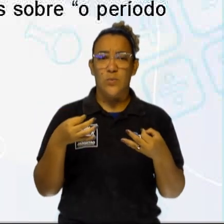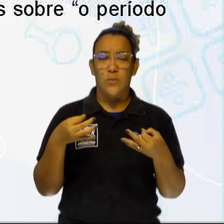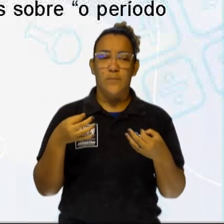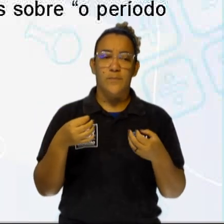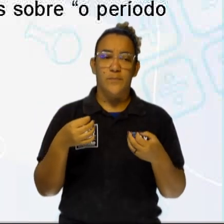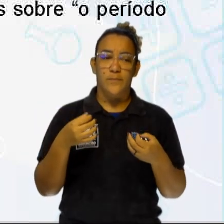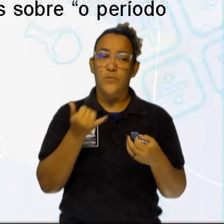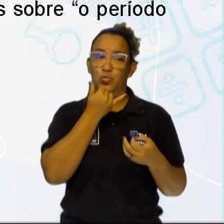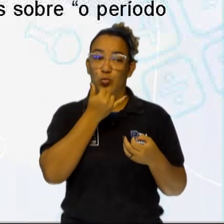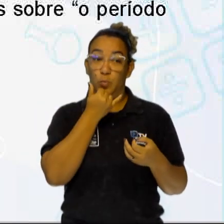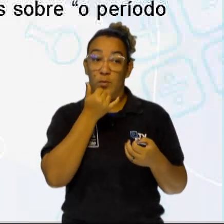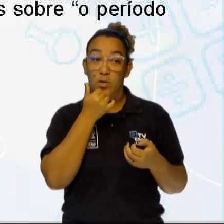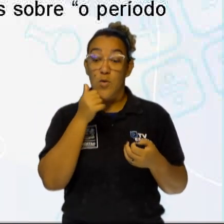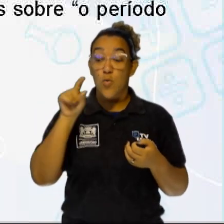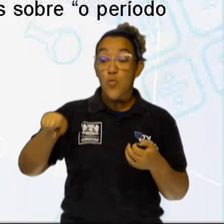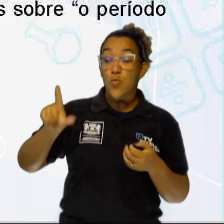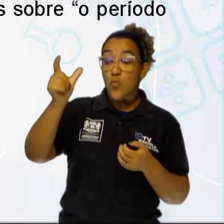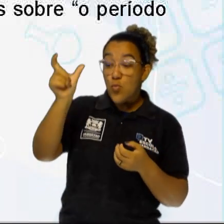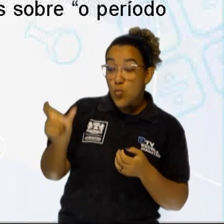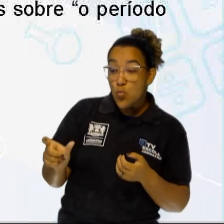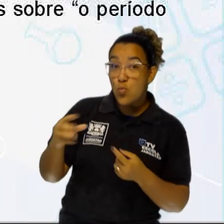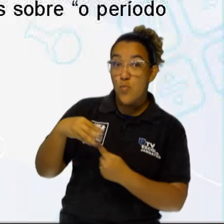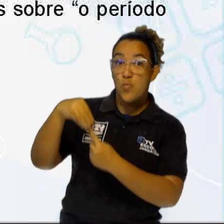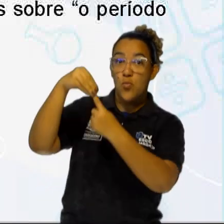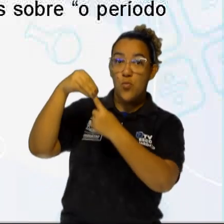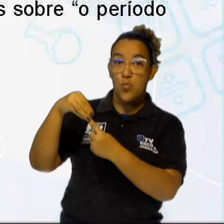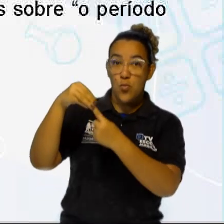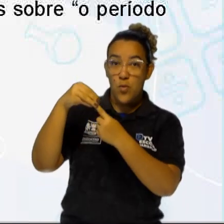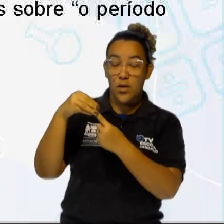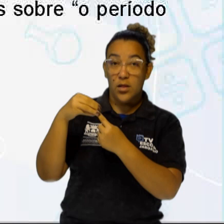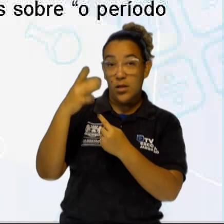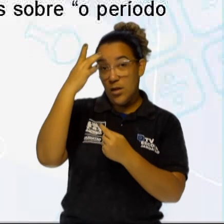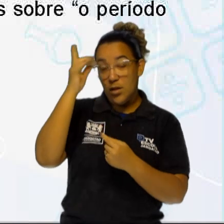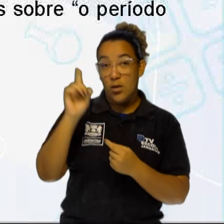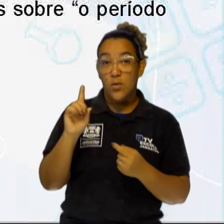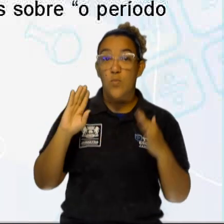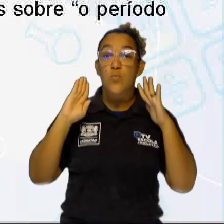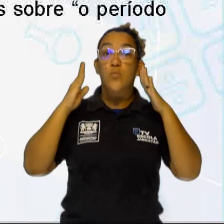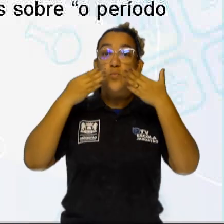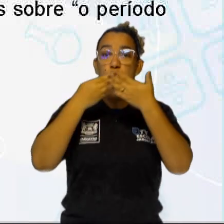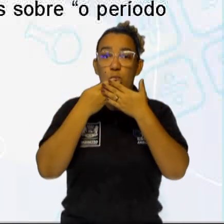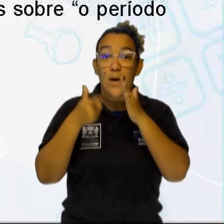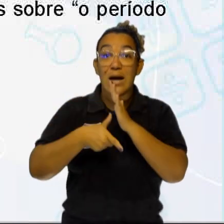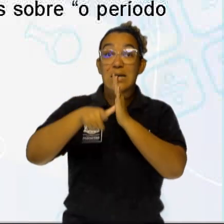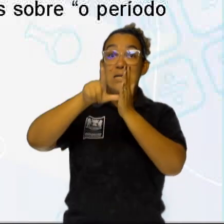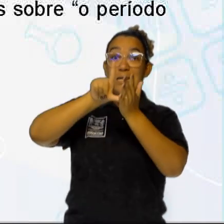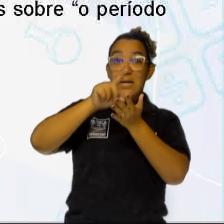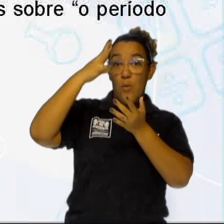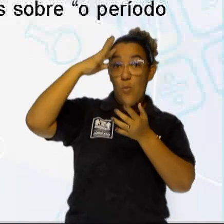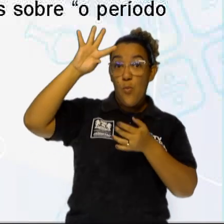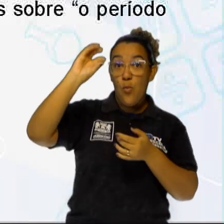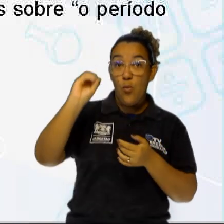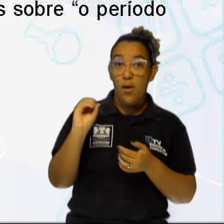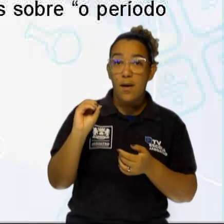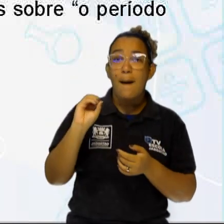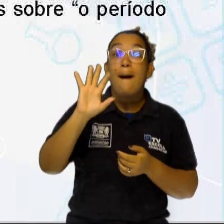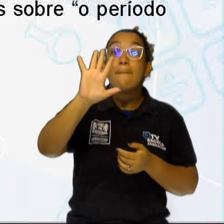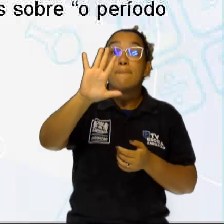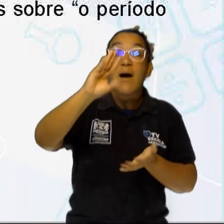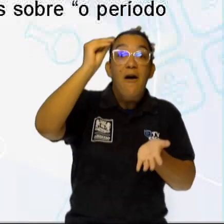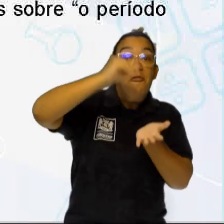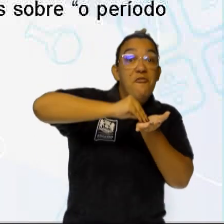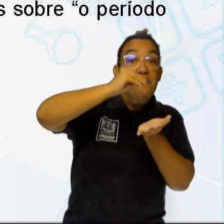uma das personagens certamente não se refere ao jejum que antecede a quaresma, mas à ausência de alimentos, a qual